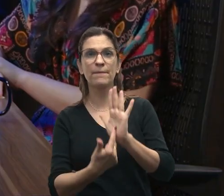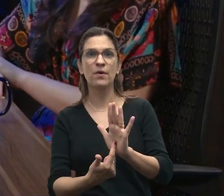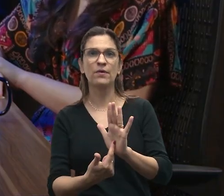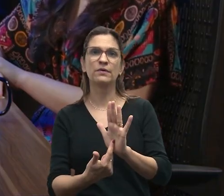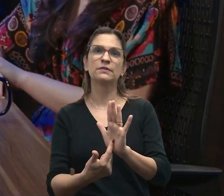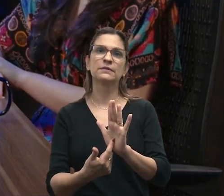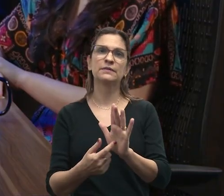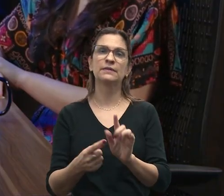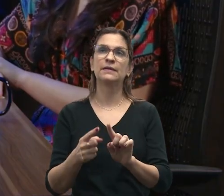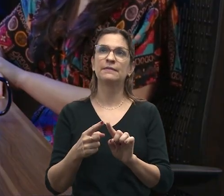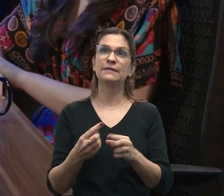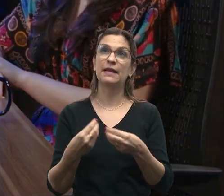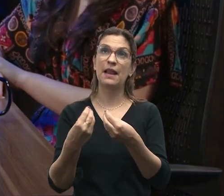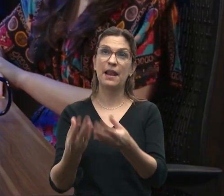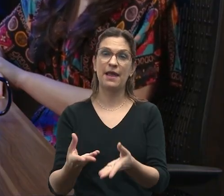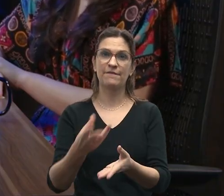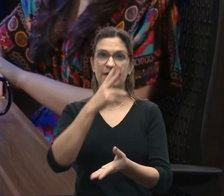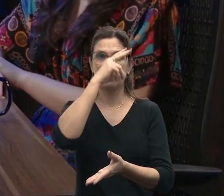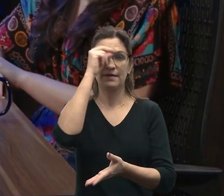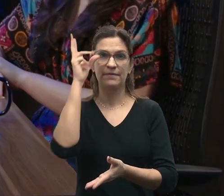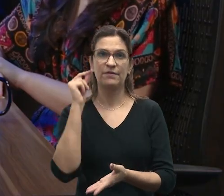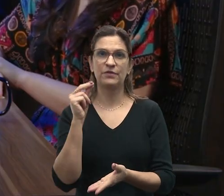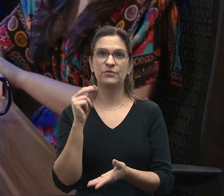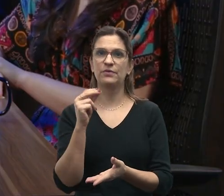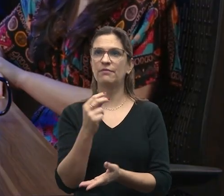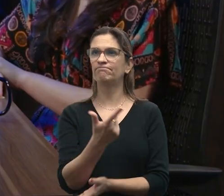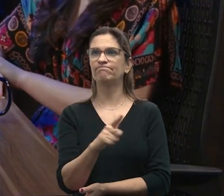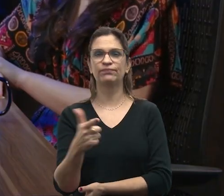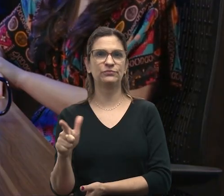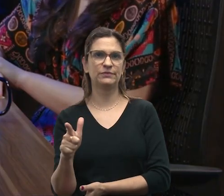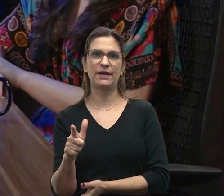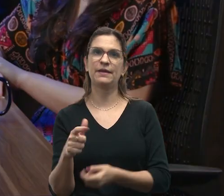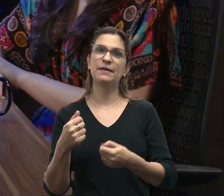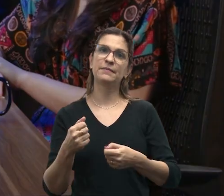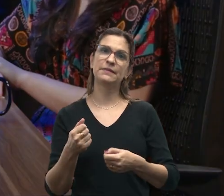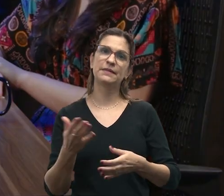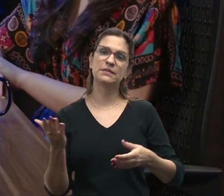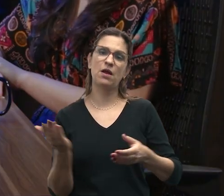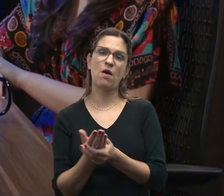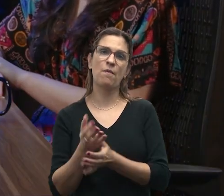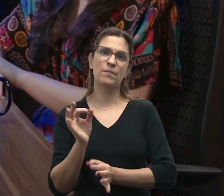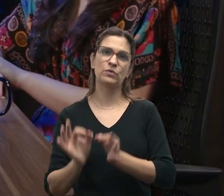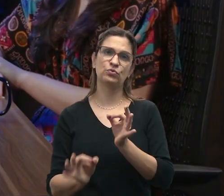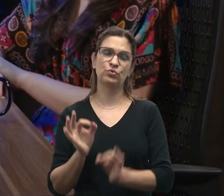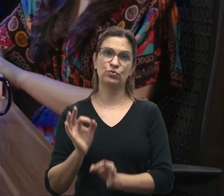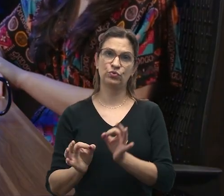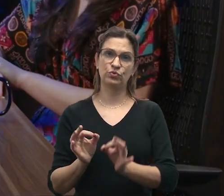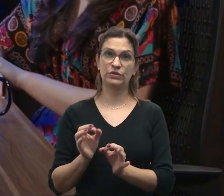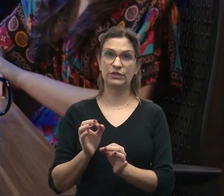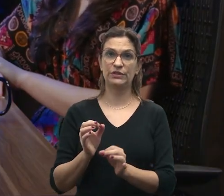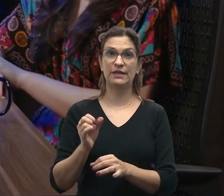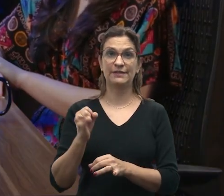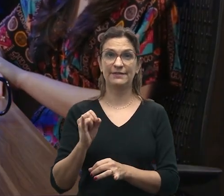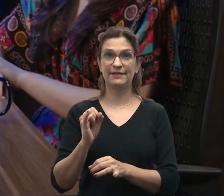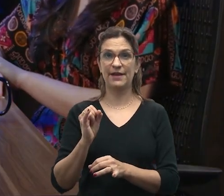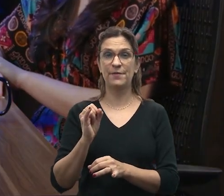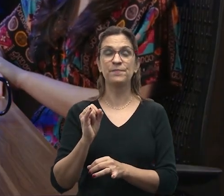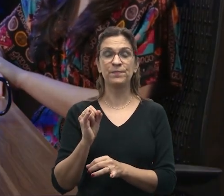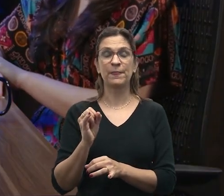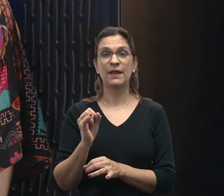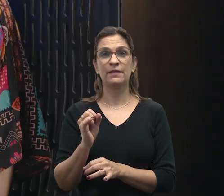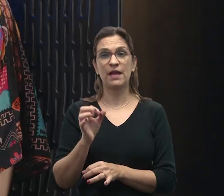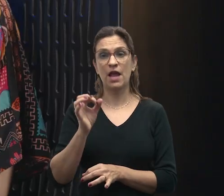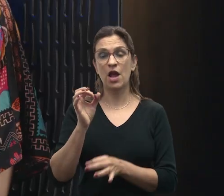pelo SUS. Diz, não tem. A senhora tem que ir na justiça, se o juiz mandar, nós vamos cumprir. Então, a mãe pega os